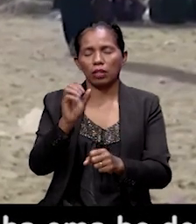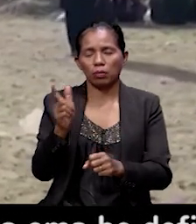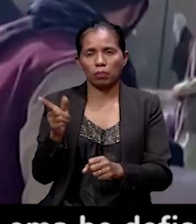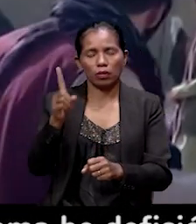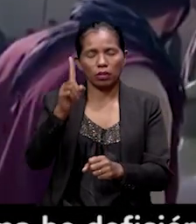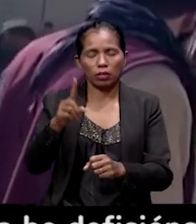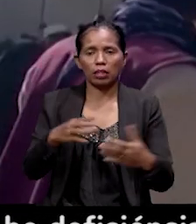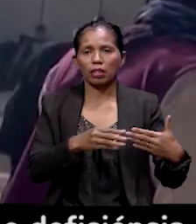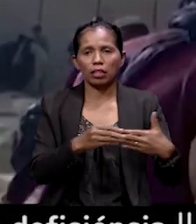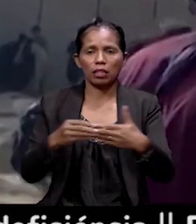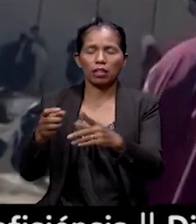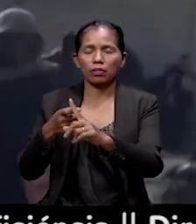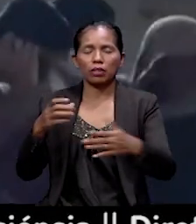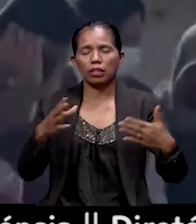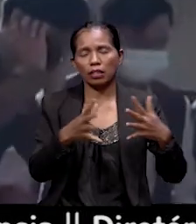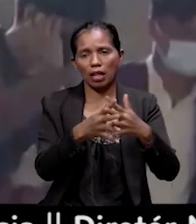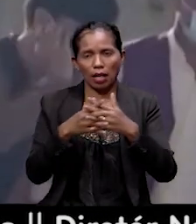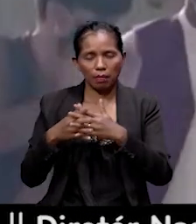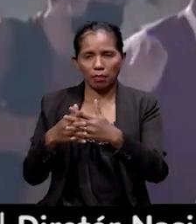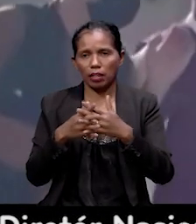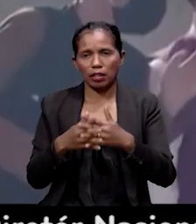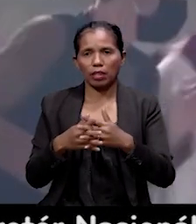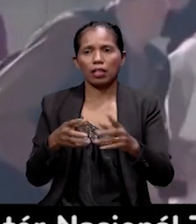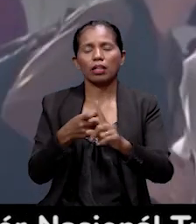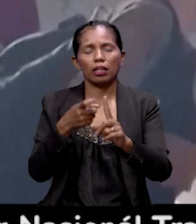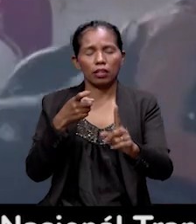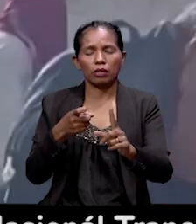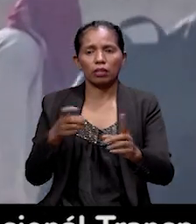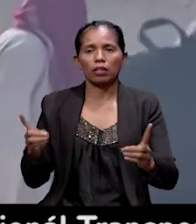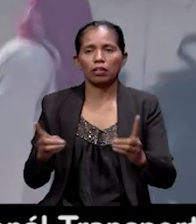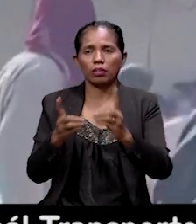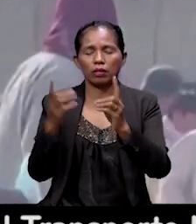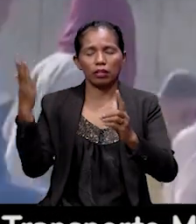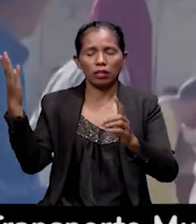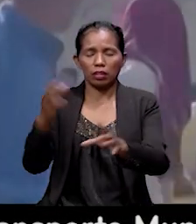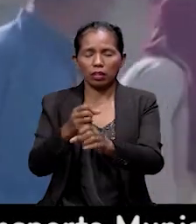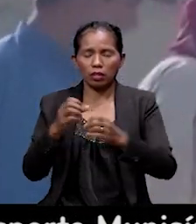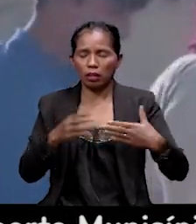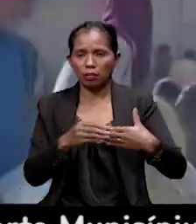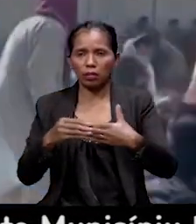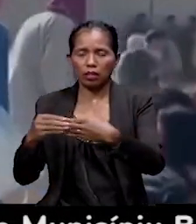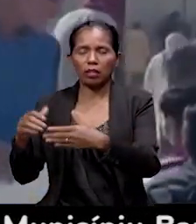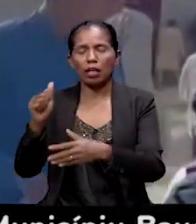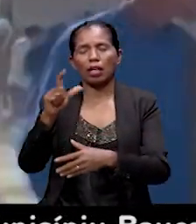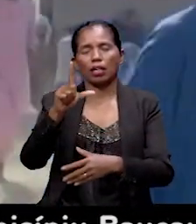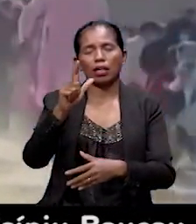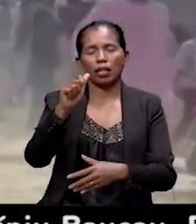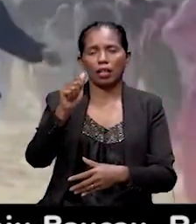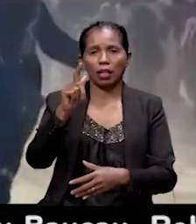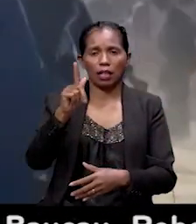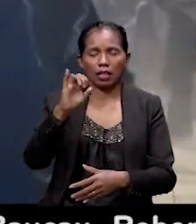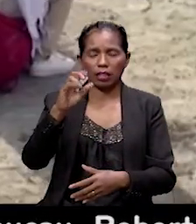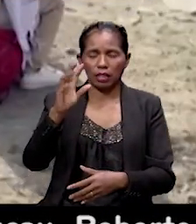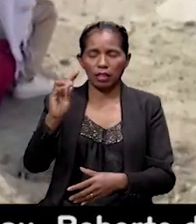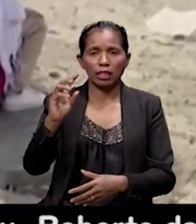nebe líder Rússia Estados Unidos América contra regime extremista e nebe simo líder Al-Qaeda Osama Bin Laden,